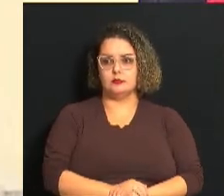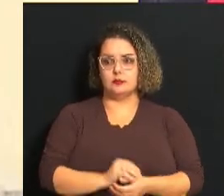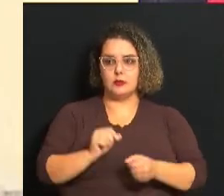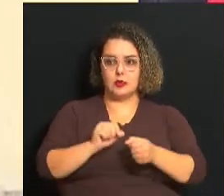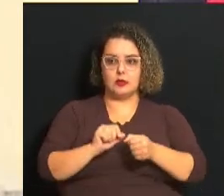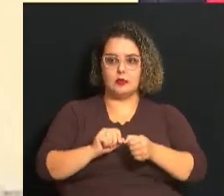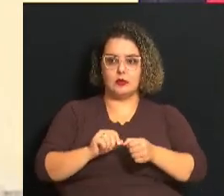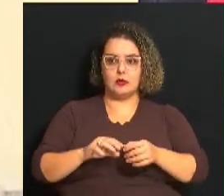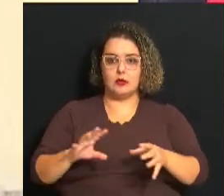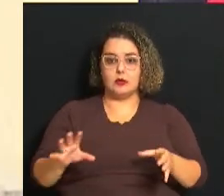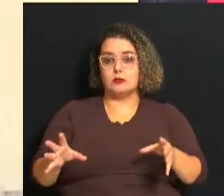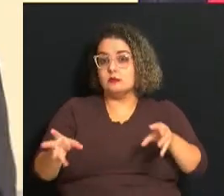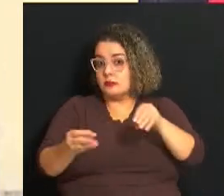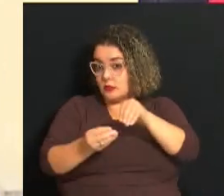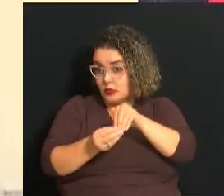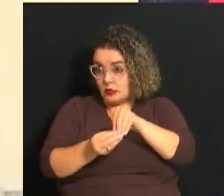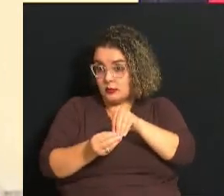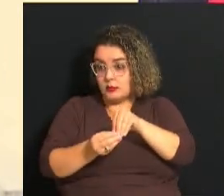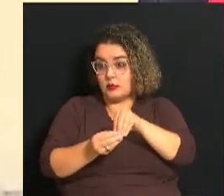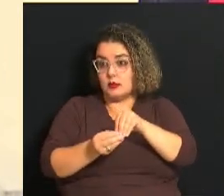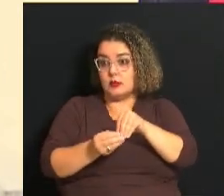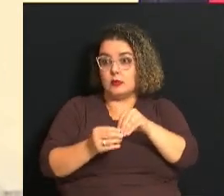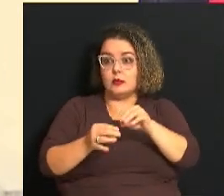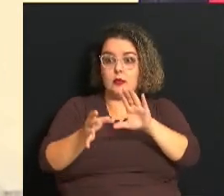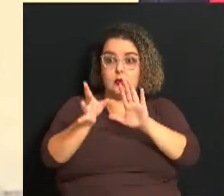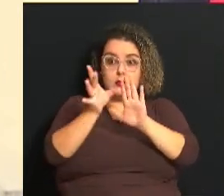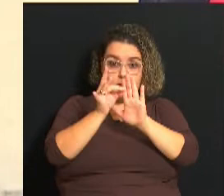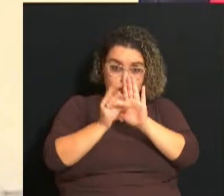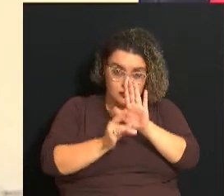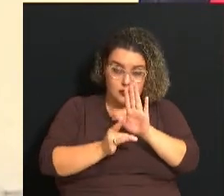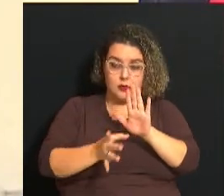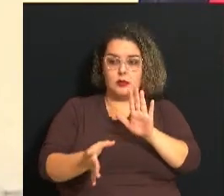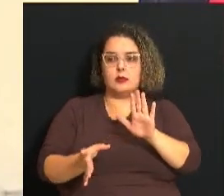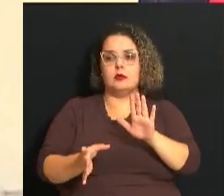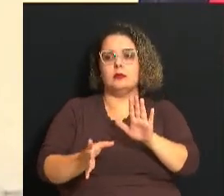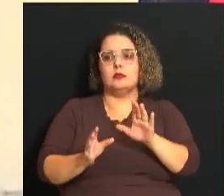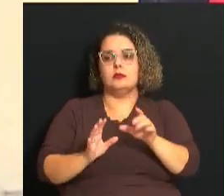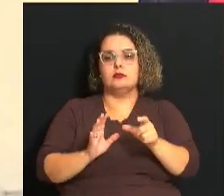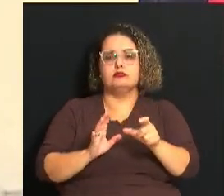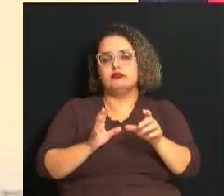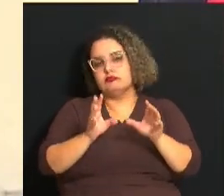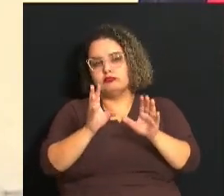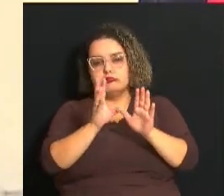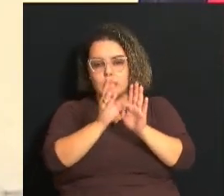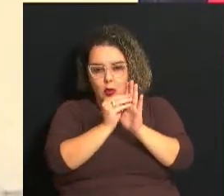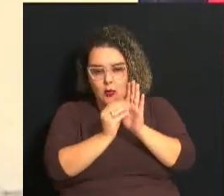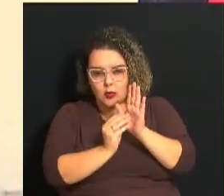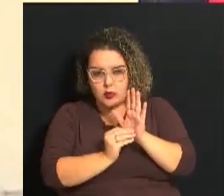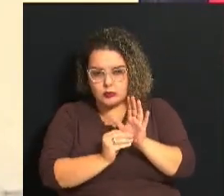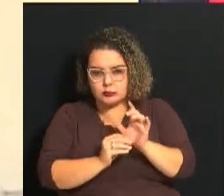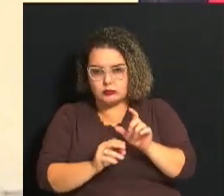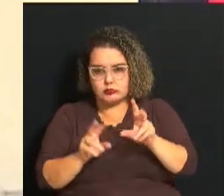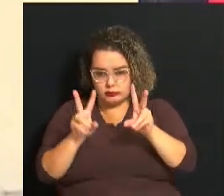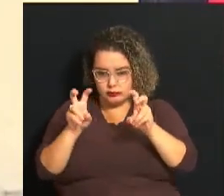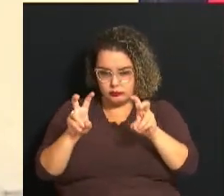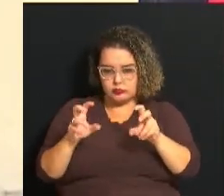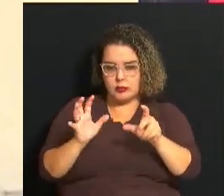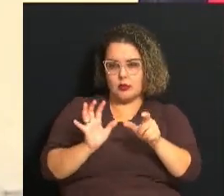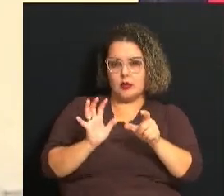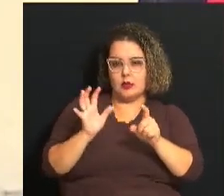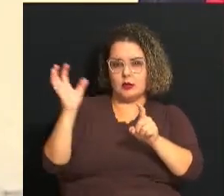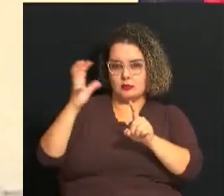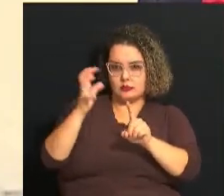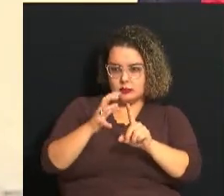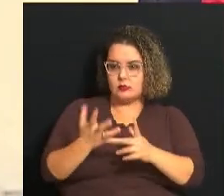sobre o conceito de assédio para que a gente possa então é fazer aí uma conversa no debate é mais